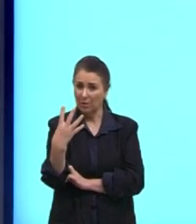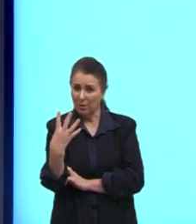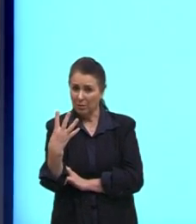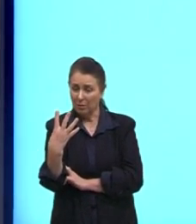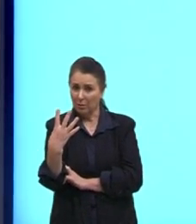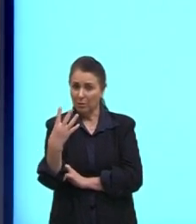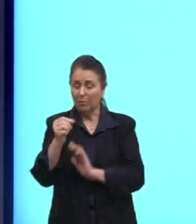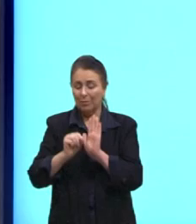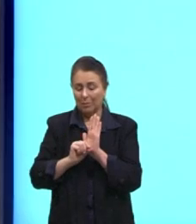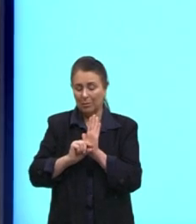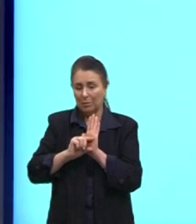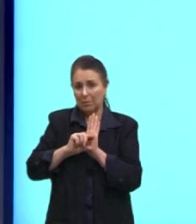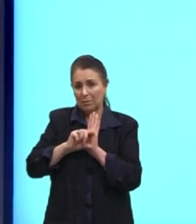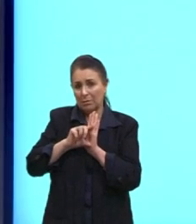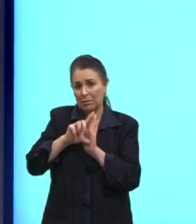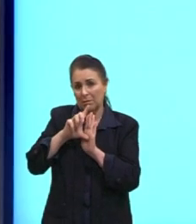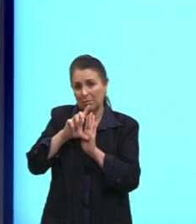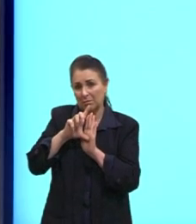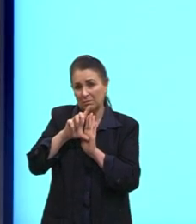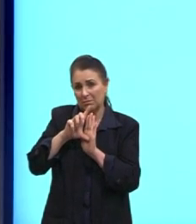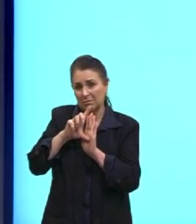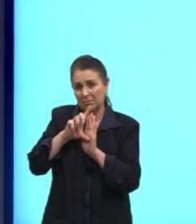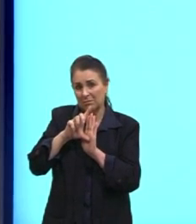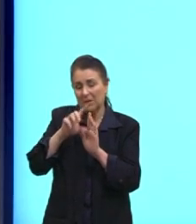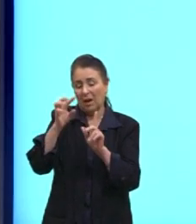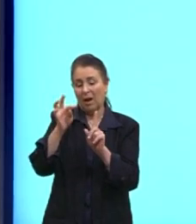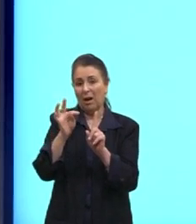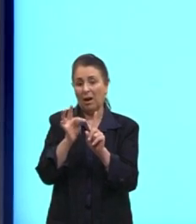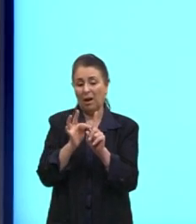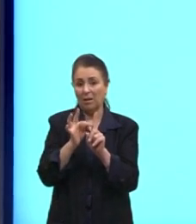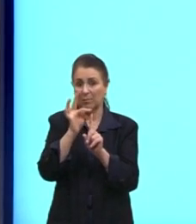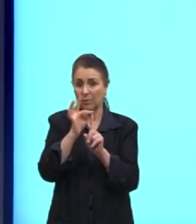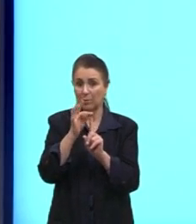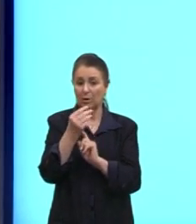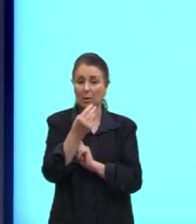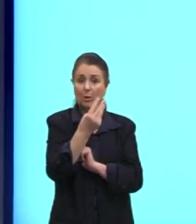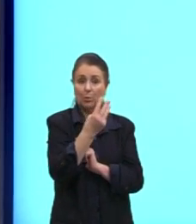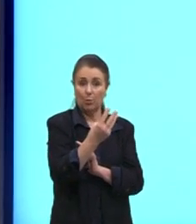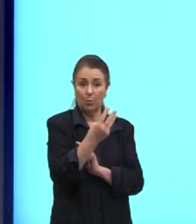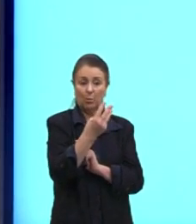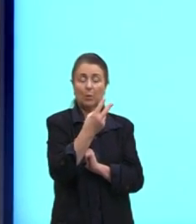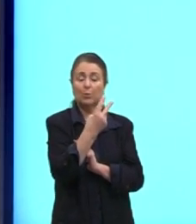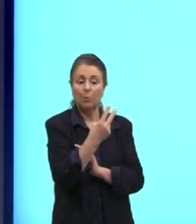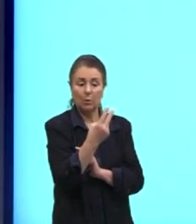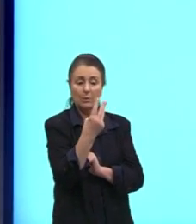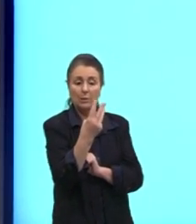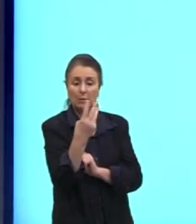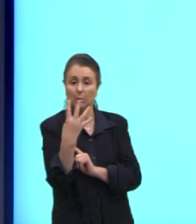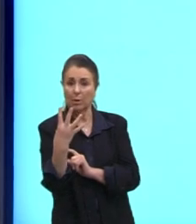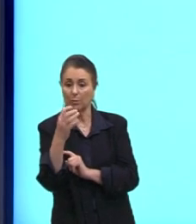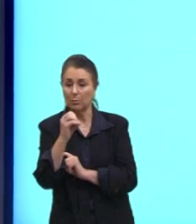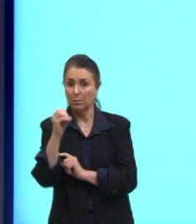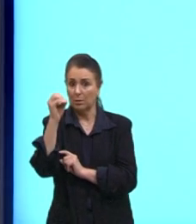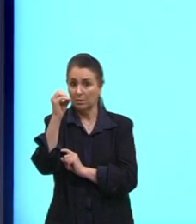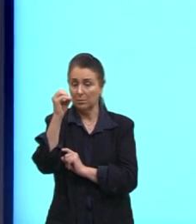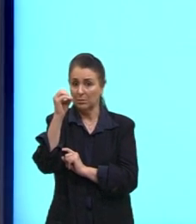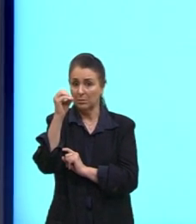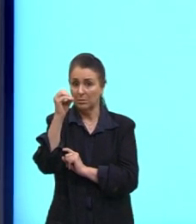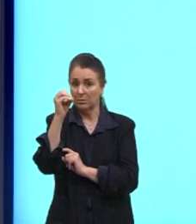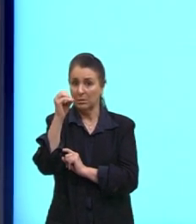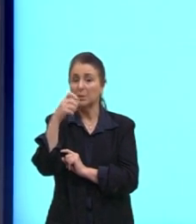ter esses aumentos da temperatura de dois três e quatro graus que é o que nós deveríamos ter